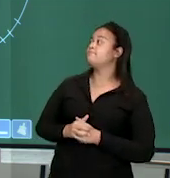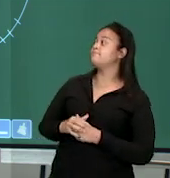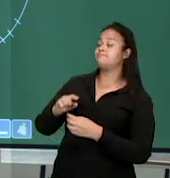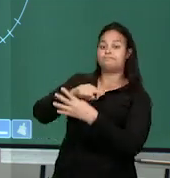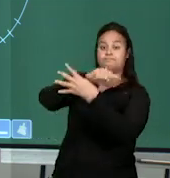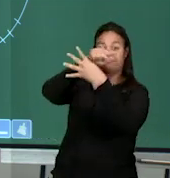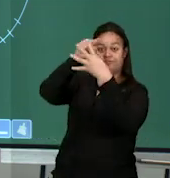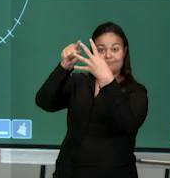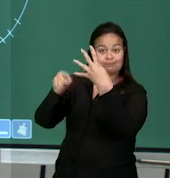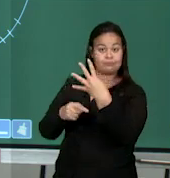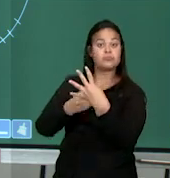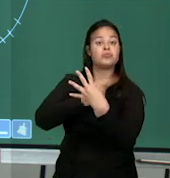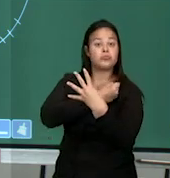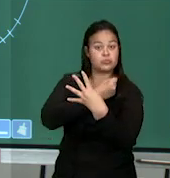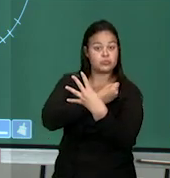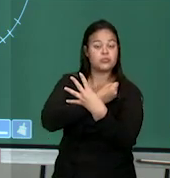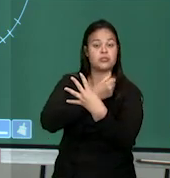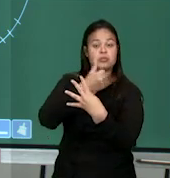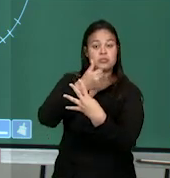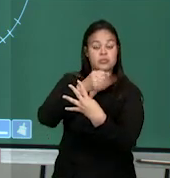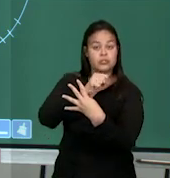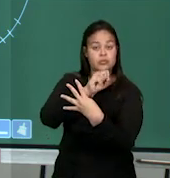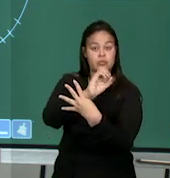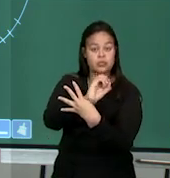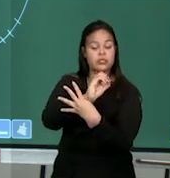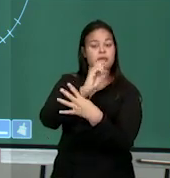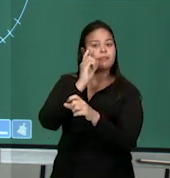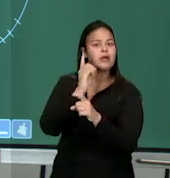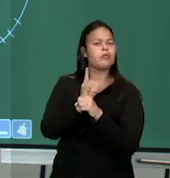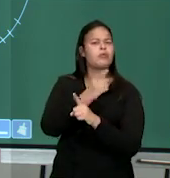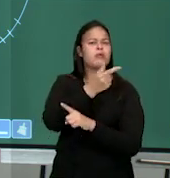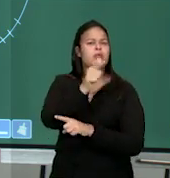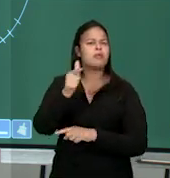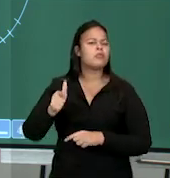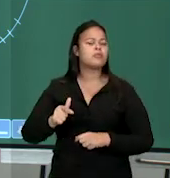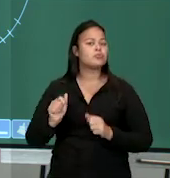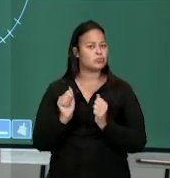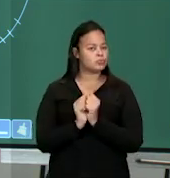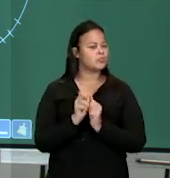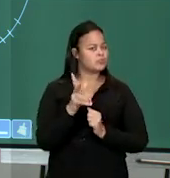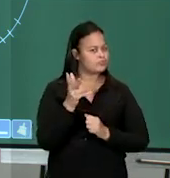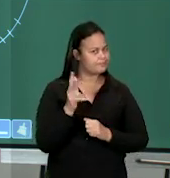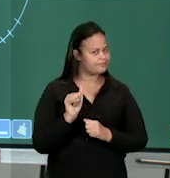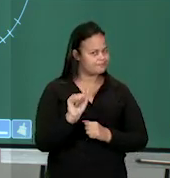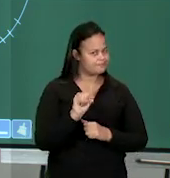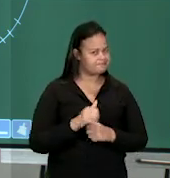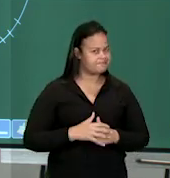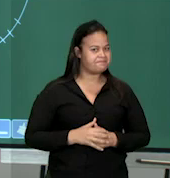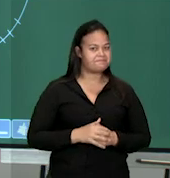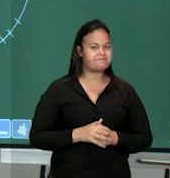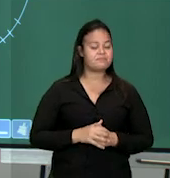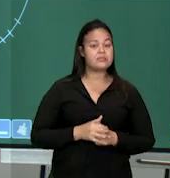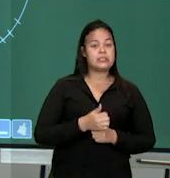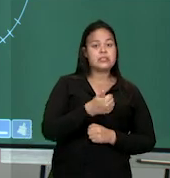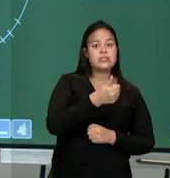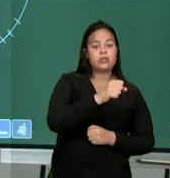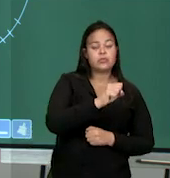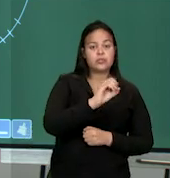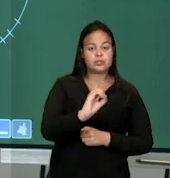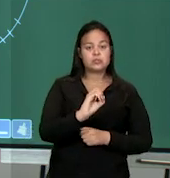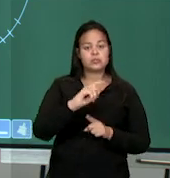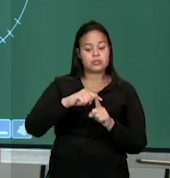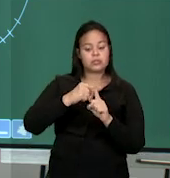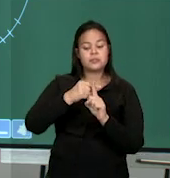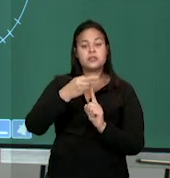valores aqui, ó, a 180 para achar os outros valores. Então vamos fazer junto. 180 mais 30,